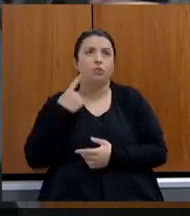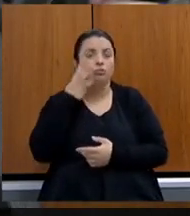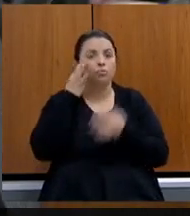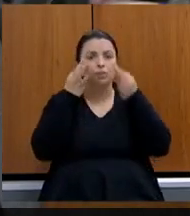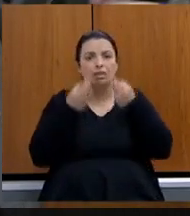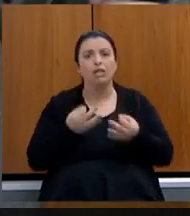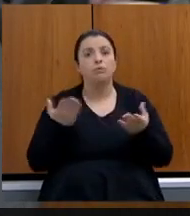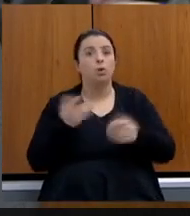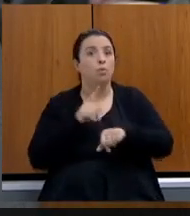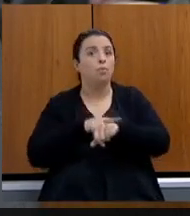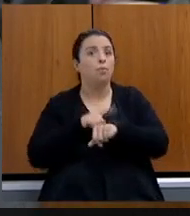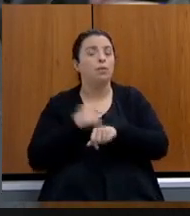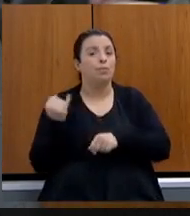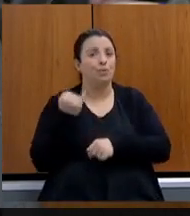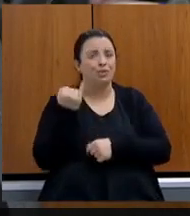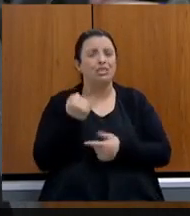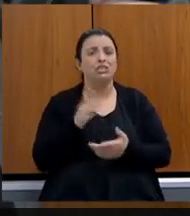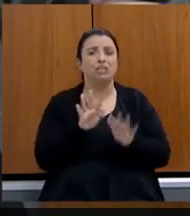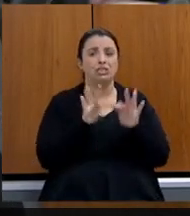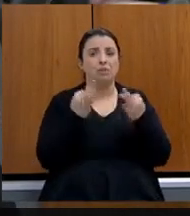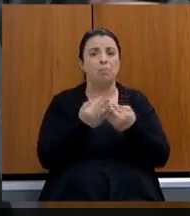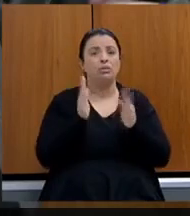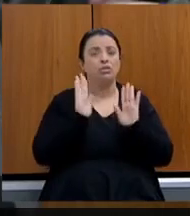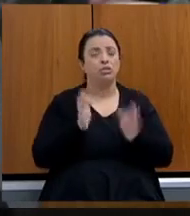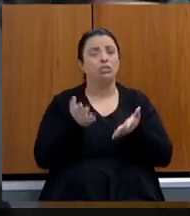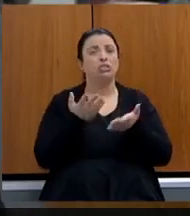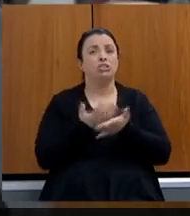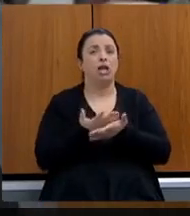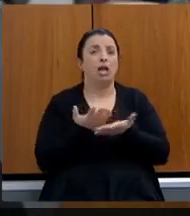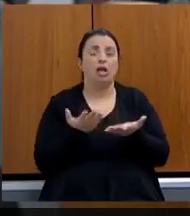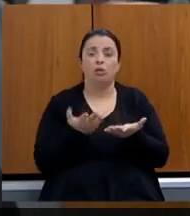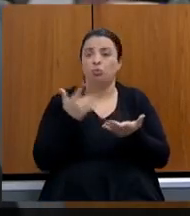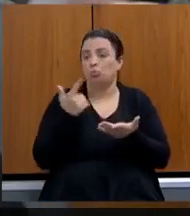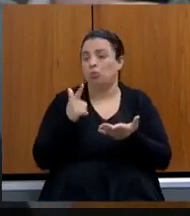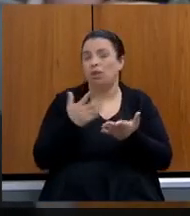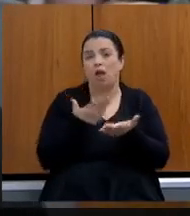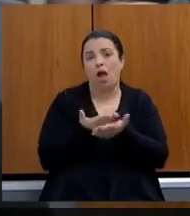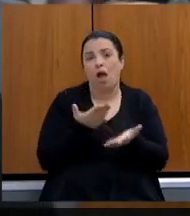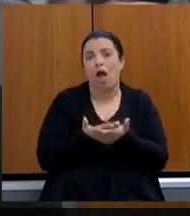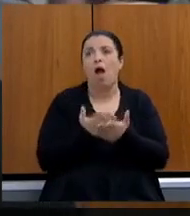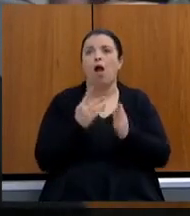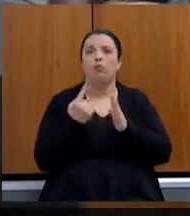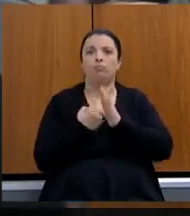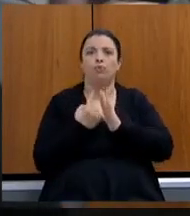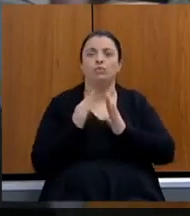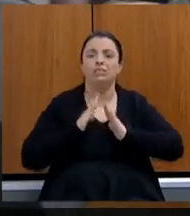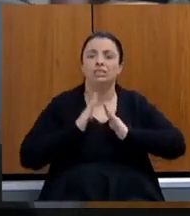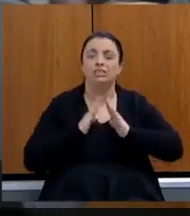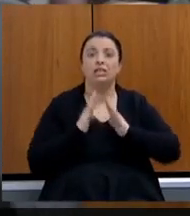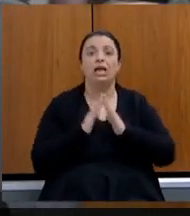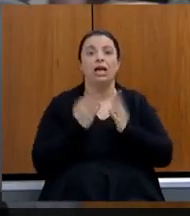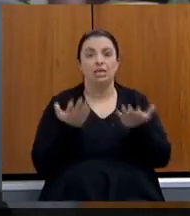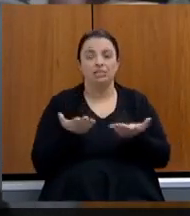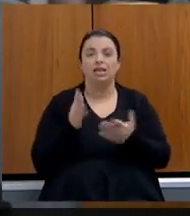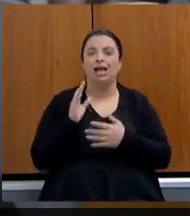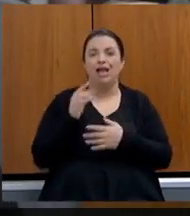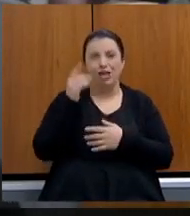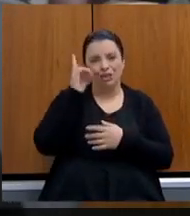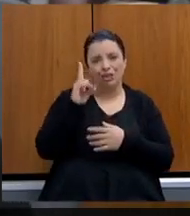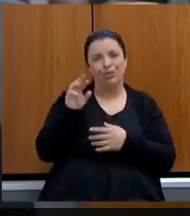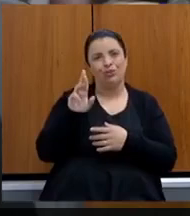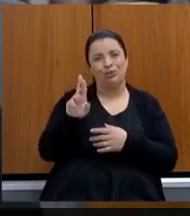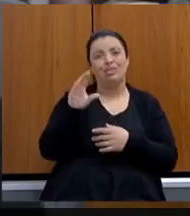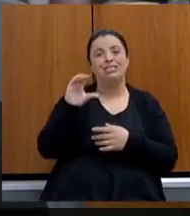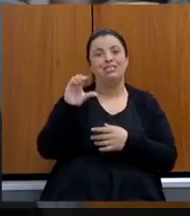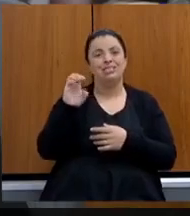importante nossas famílias já estão né há bastante tempo sem aula né deputada serys Ele conta confirmando positivamente temos